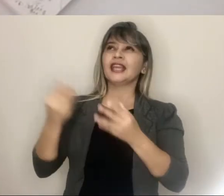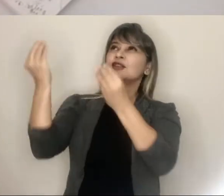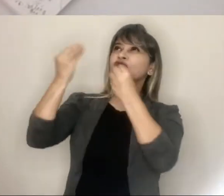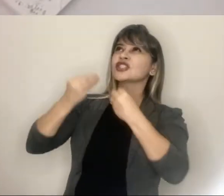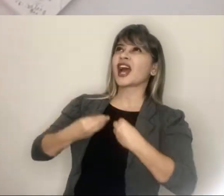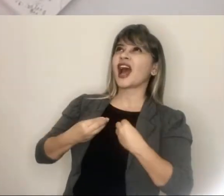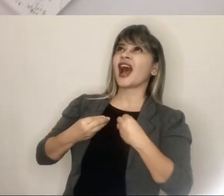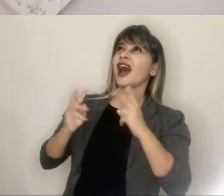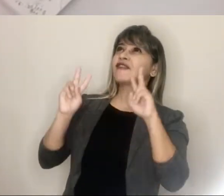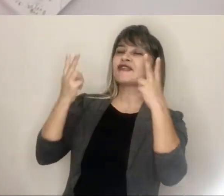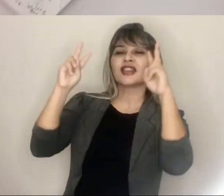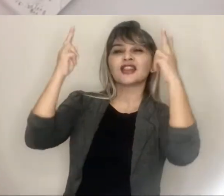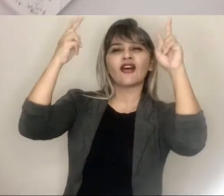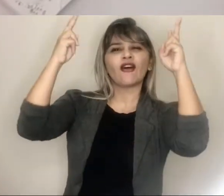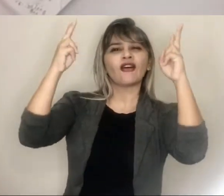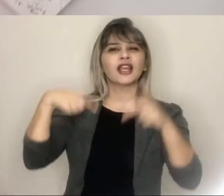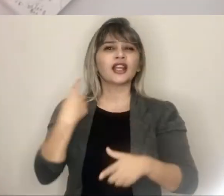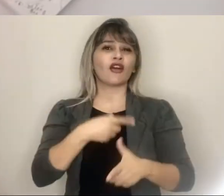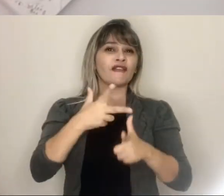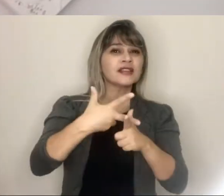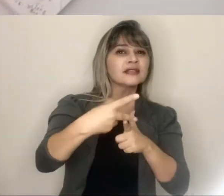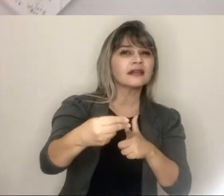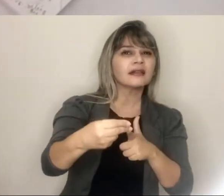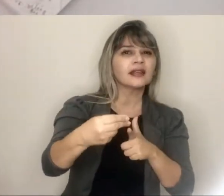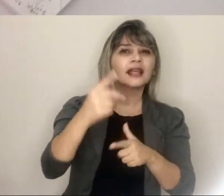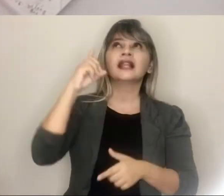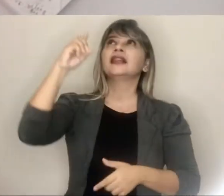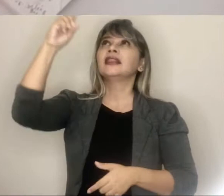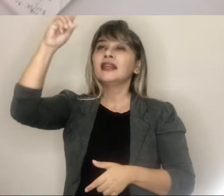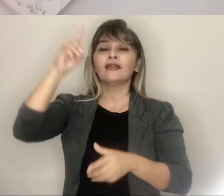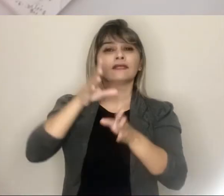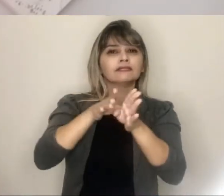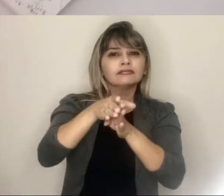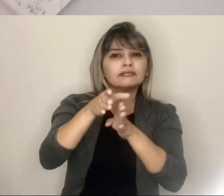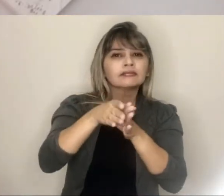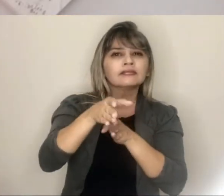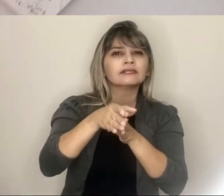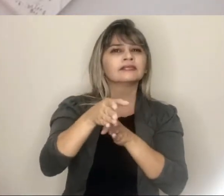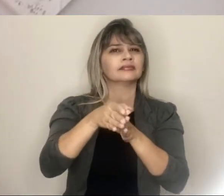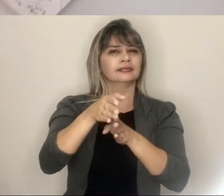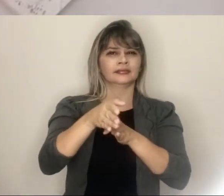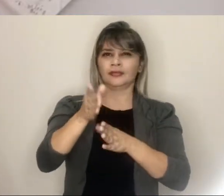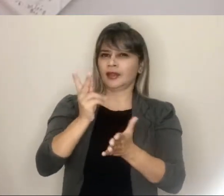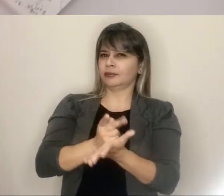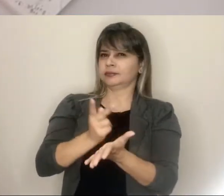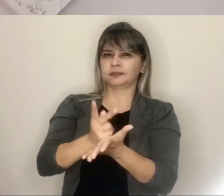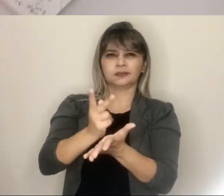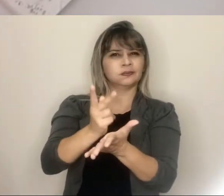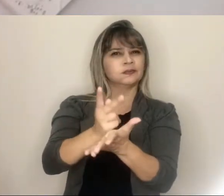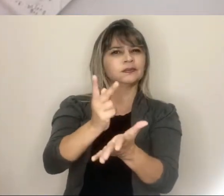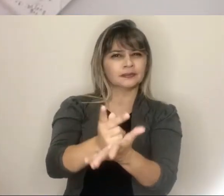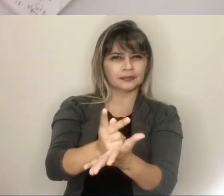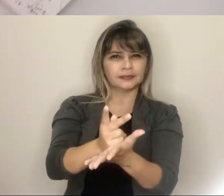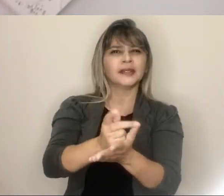situação e nos dar vitória. Além disso, Ele nos aconselha a orarmos